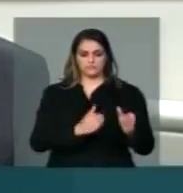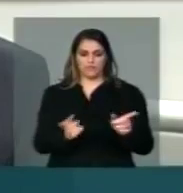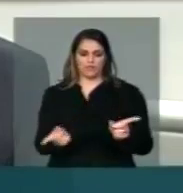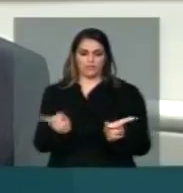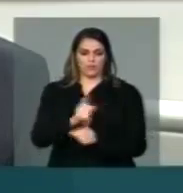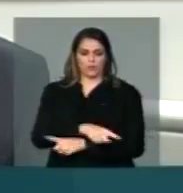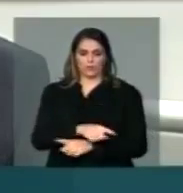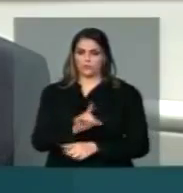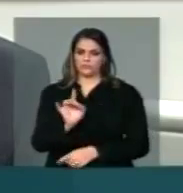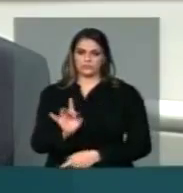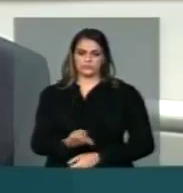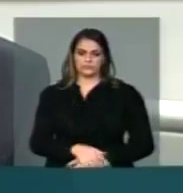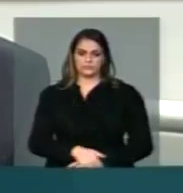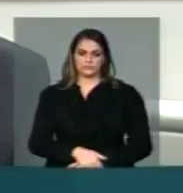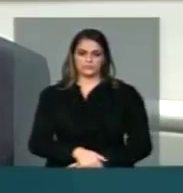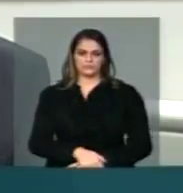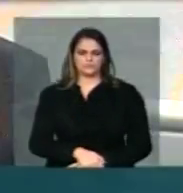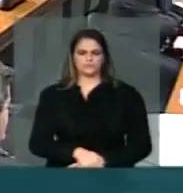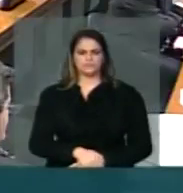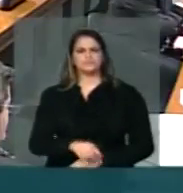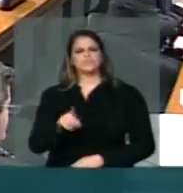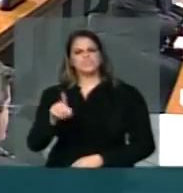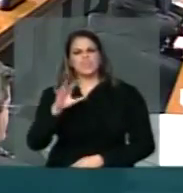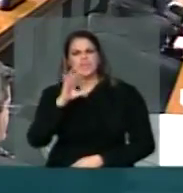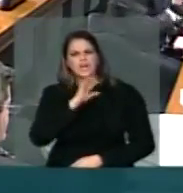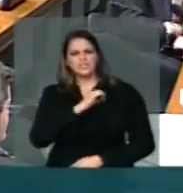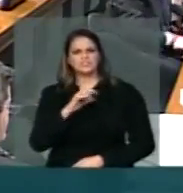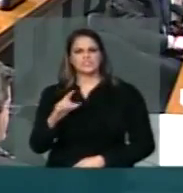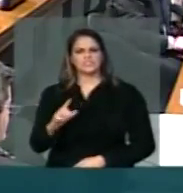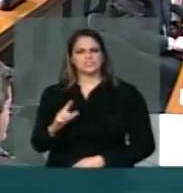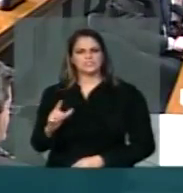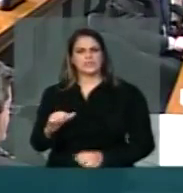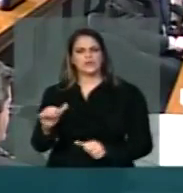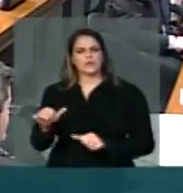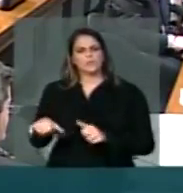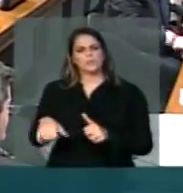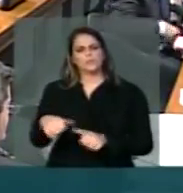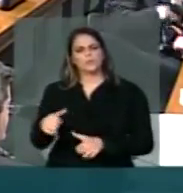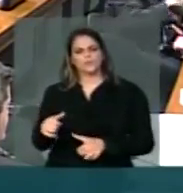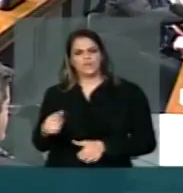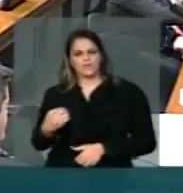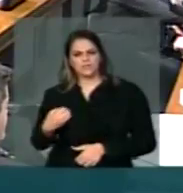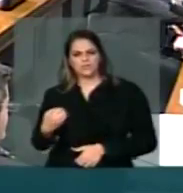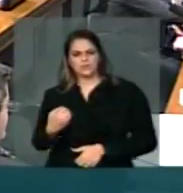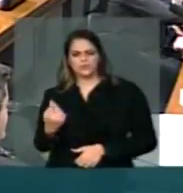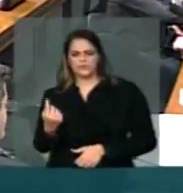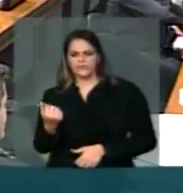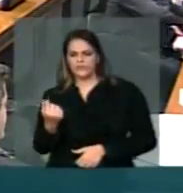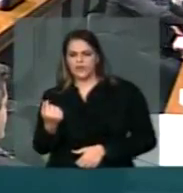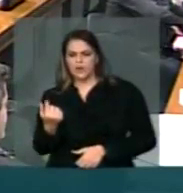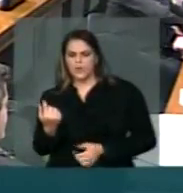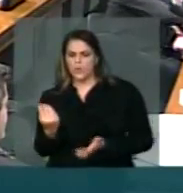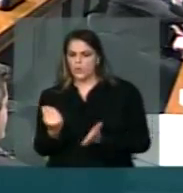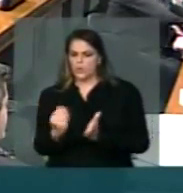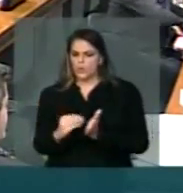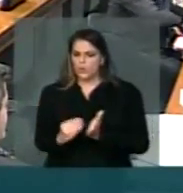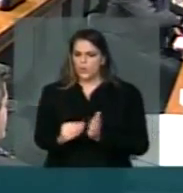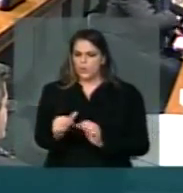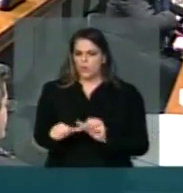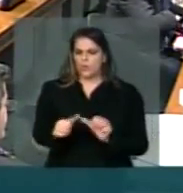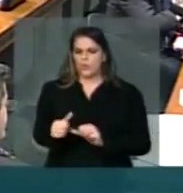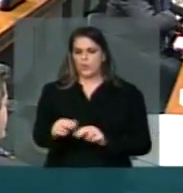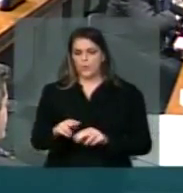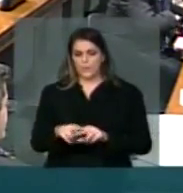O senhor acredita que houve ajuste de preços e direcionamento para as empresas específicas, no caso